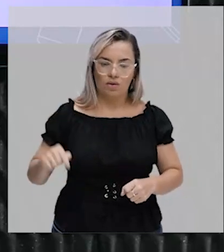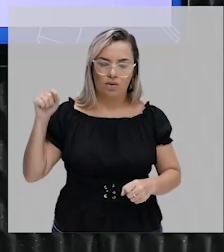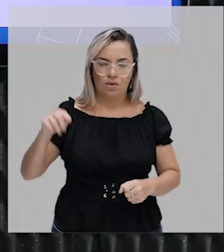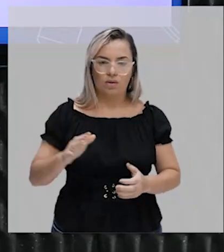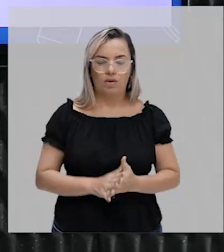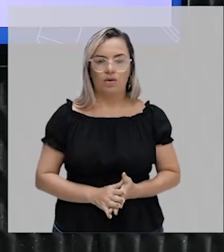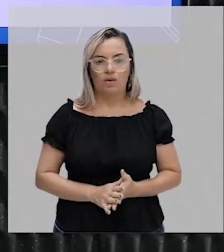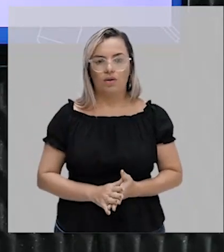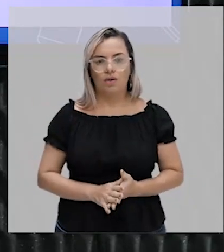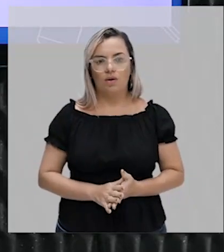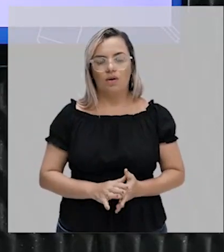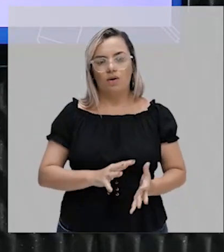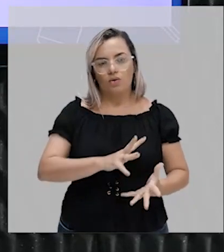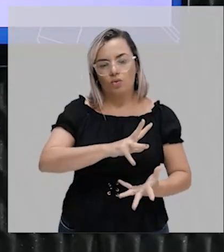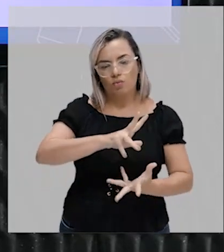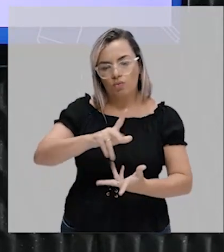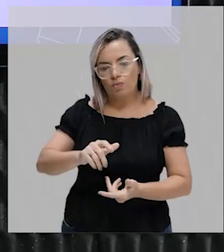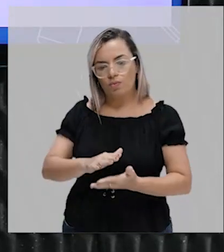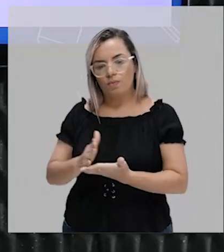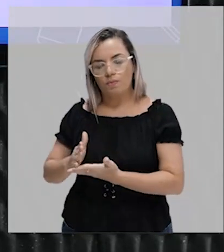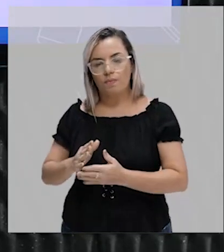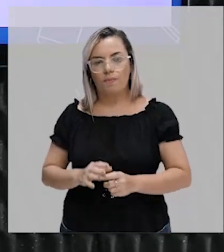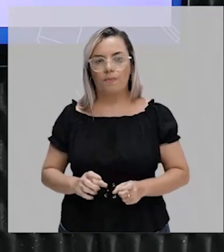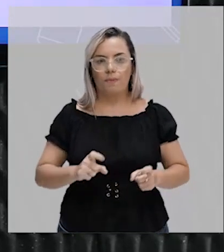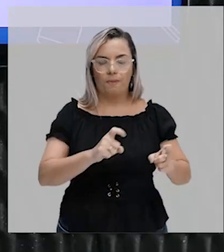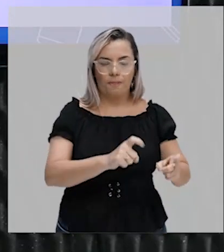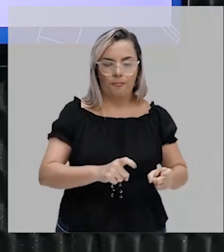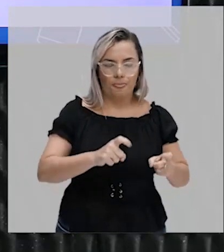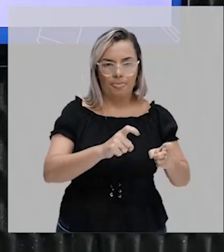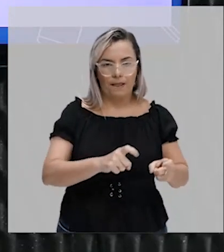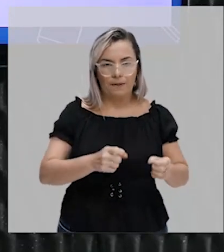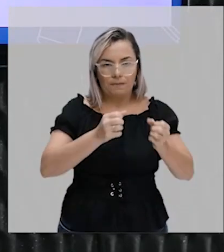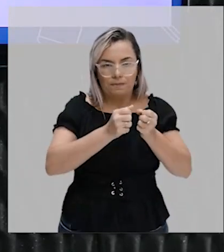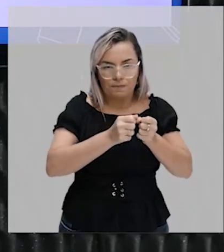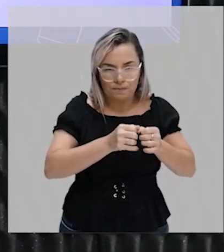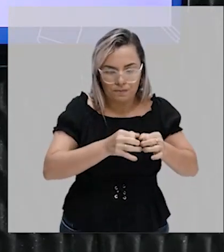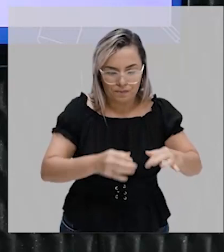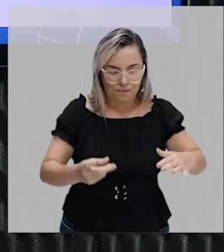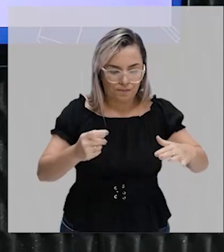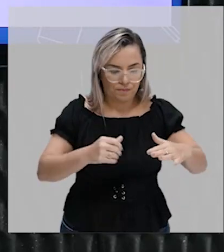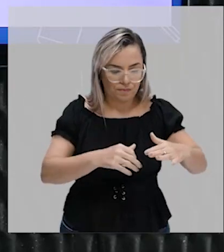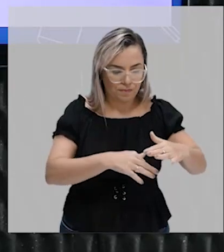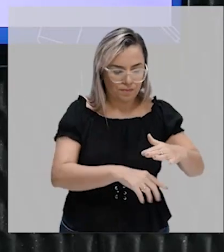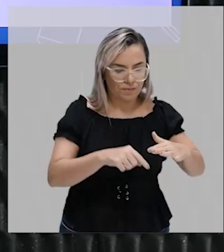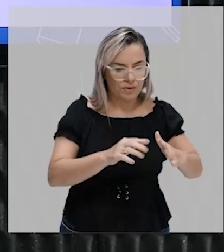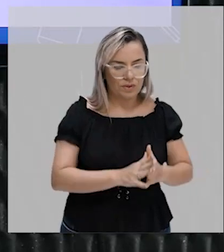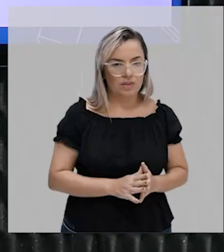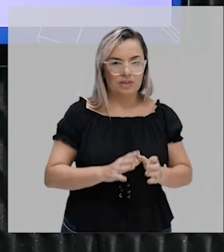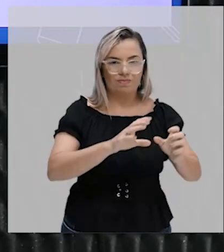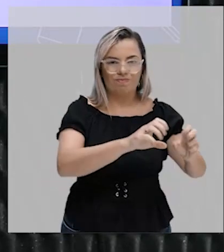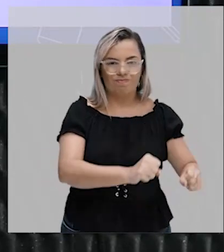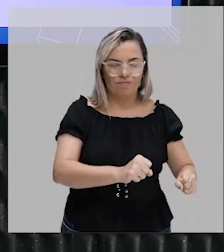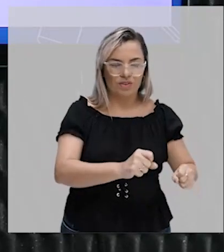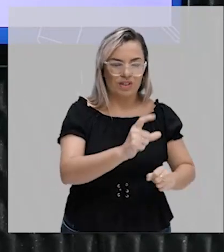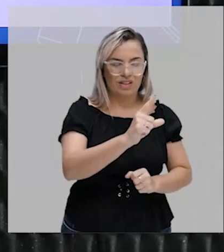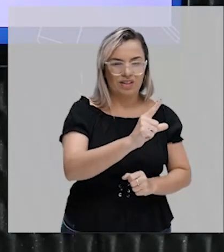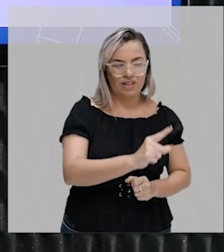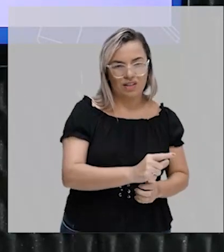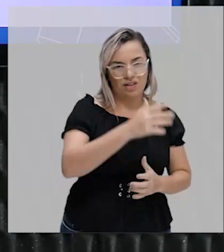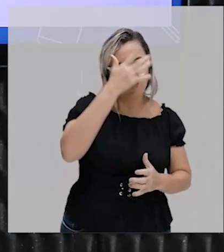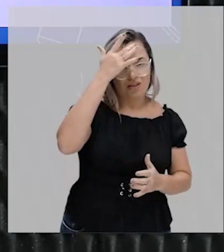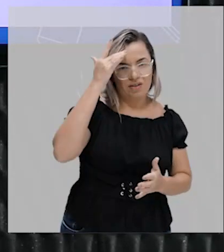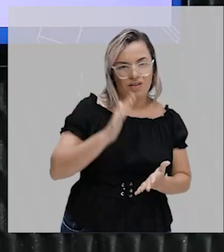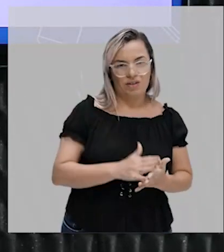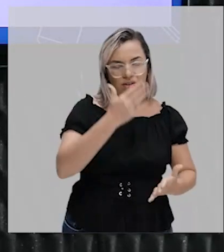em grande escala. O agronegócio, na proporção que ele se expandia, ele tomava terras de pequenos produtores, esse pequeno produtor,